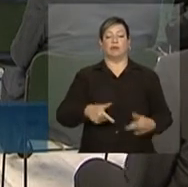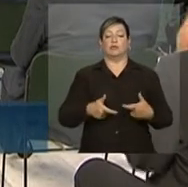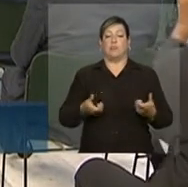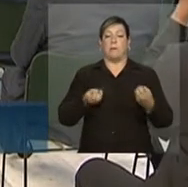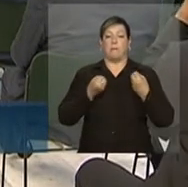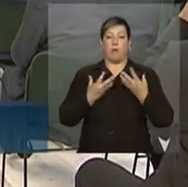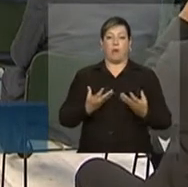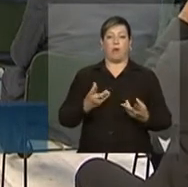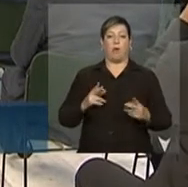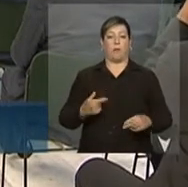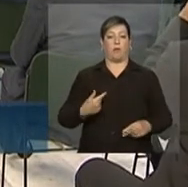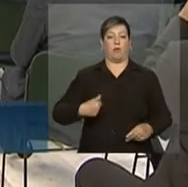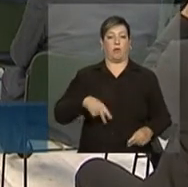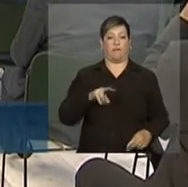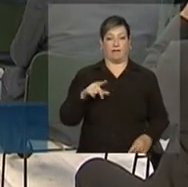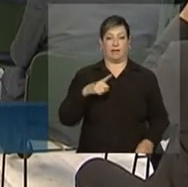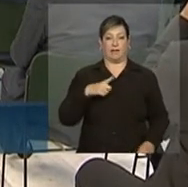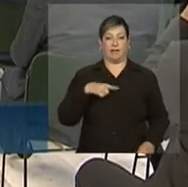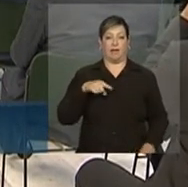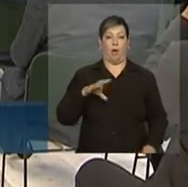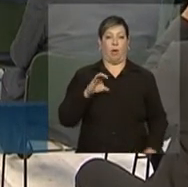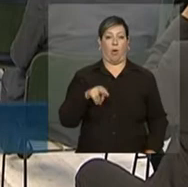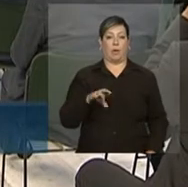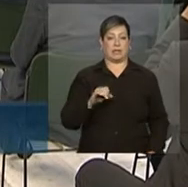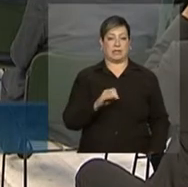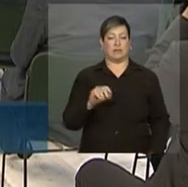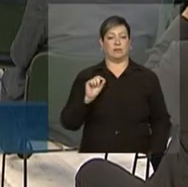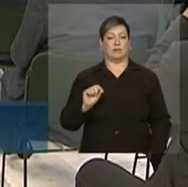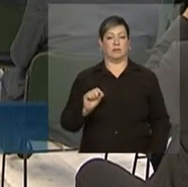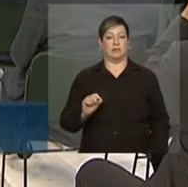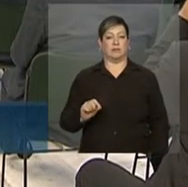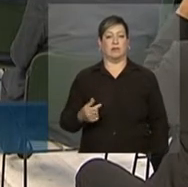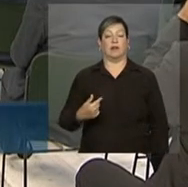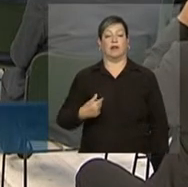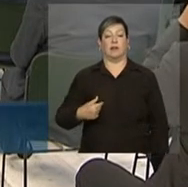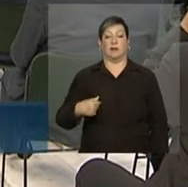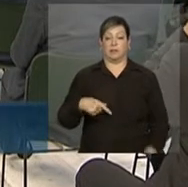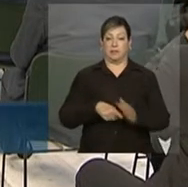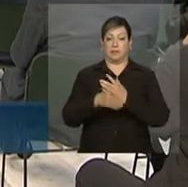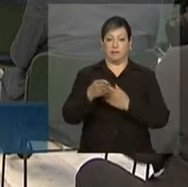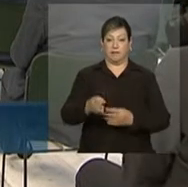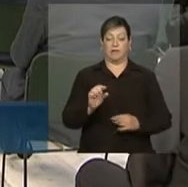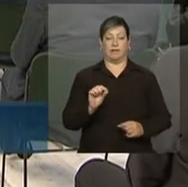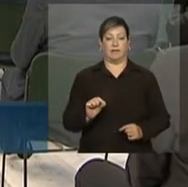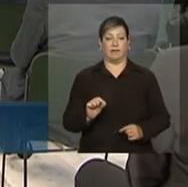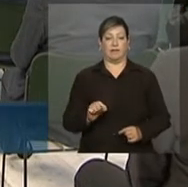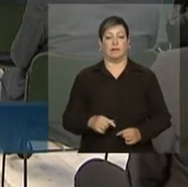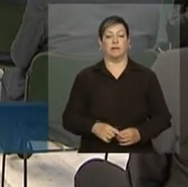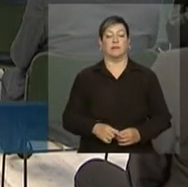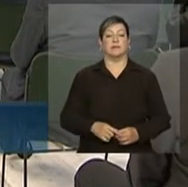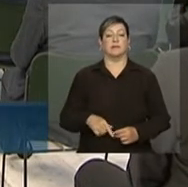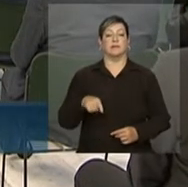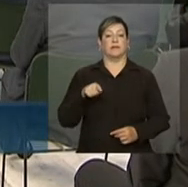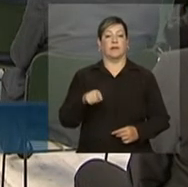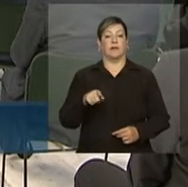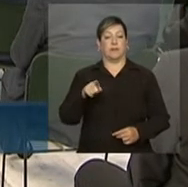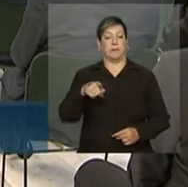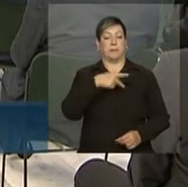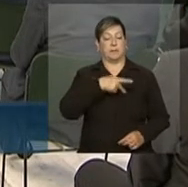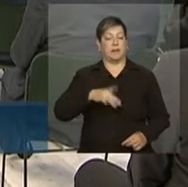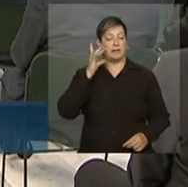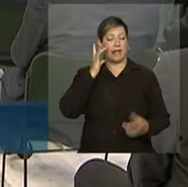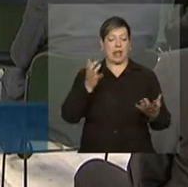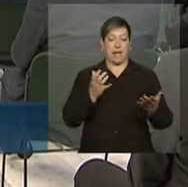sucesso, como nós vamos ter dessas concessões. Mas, Vossa Excelência não está satisfeita, quer mais para o Brasil.